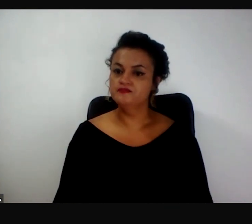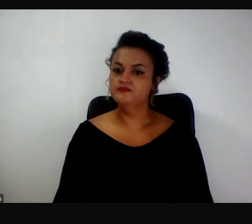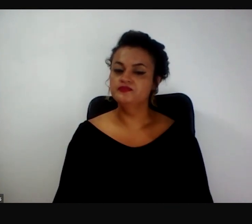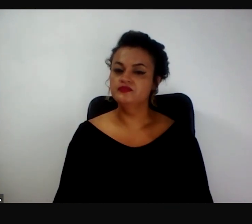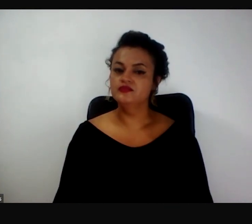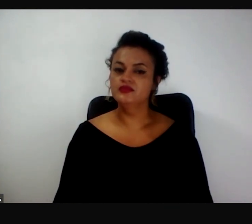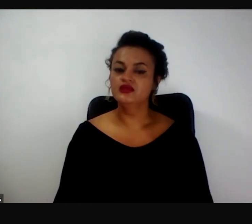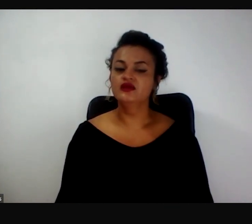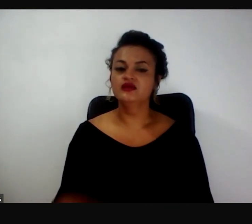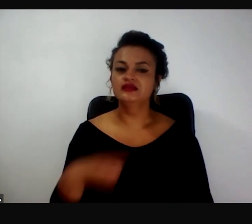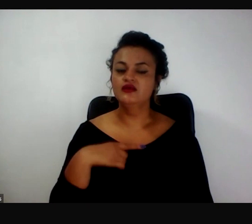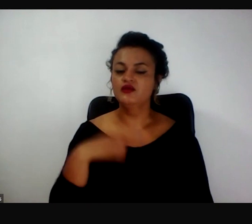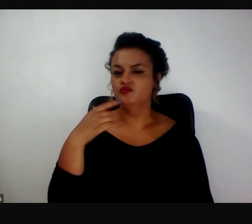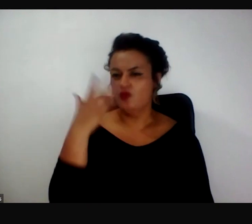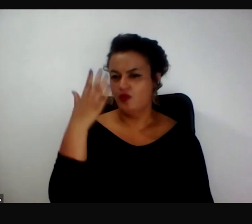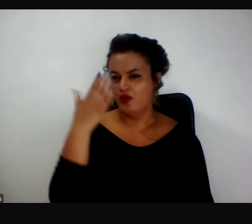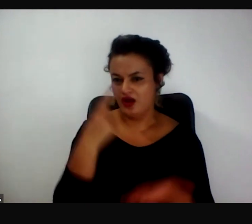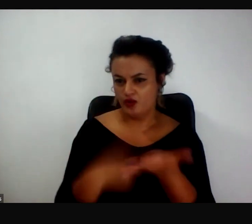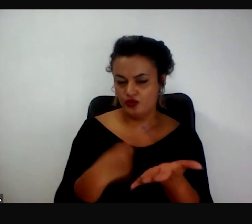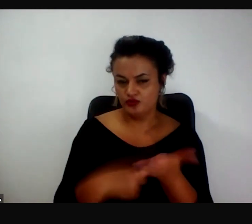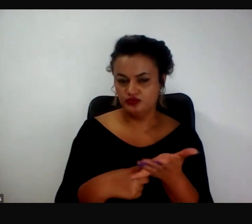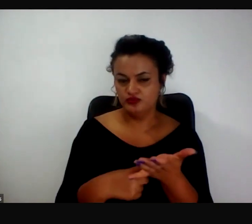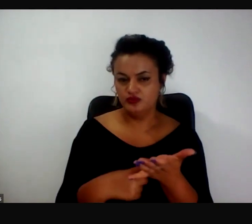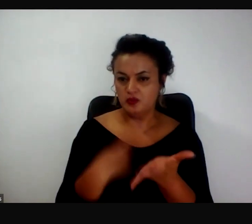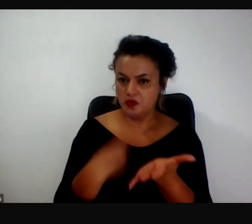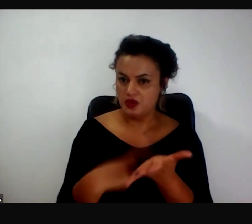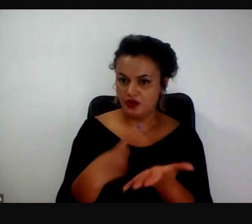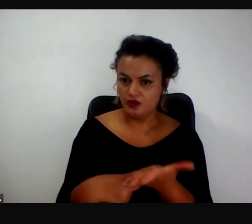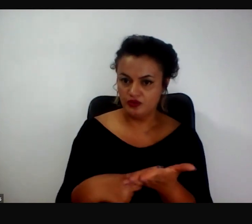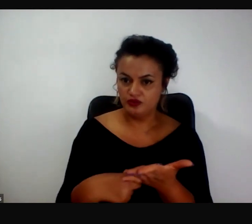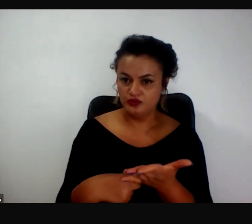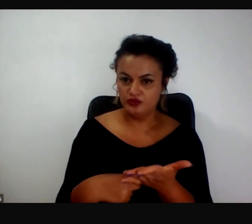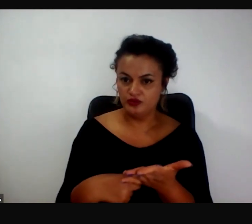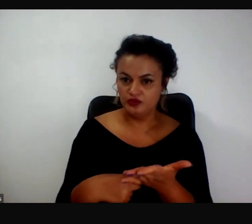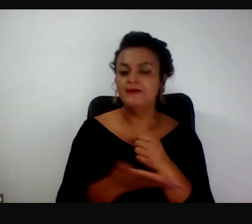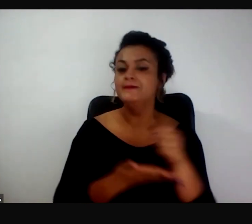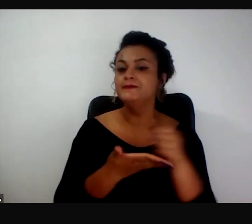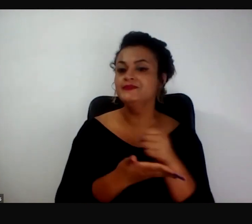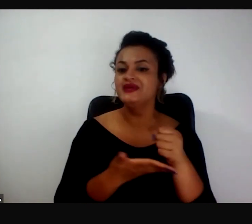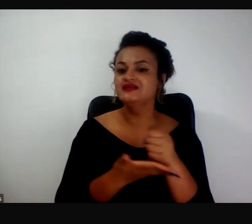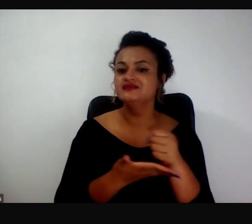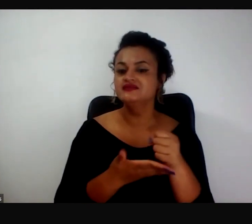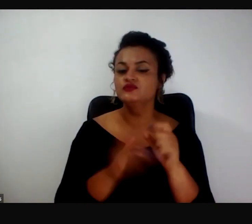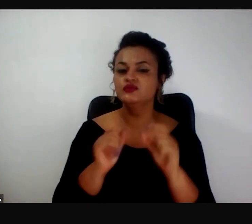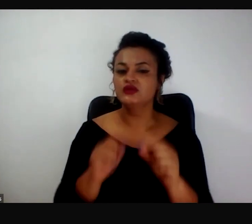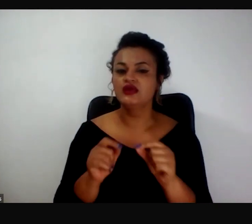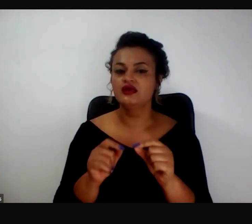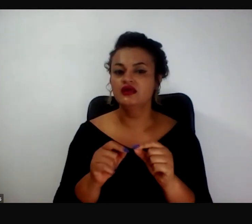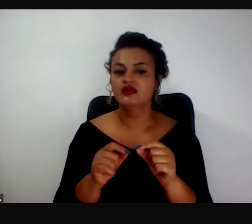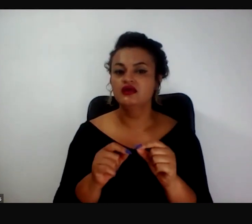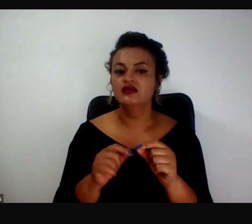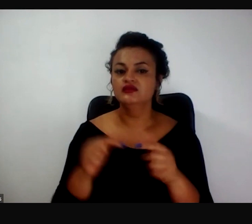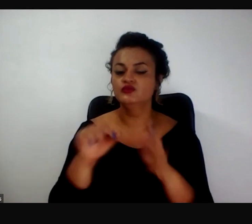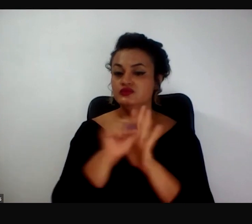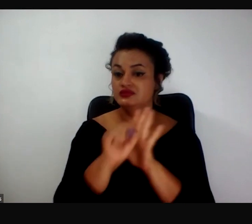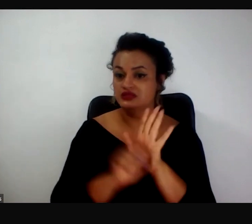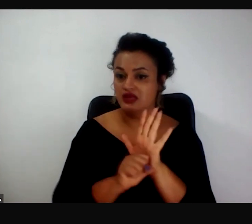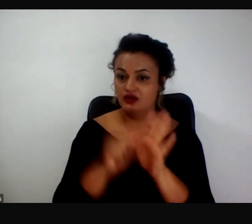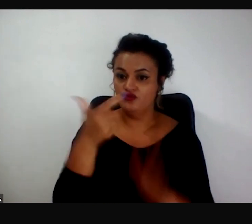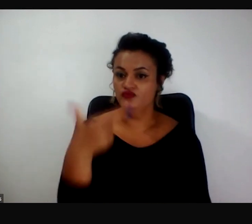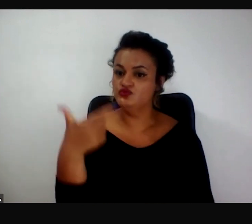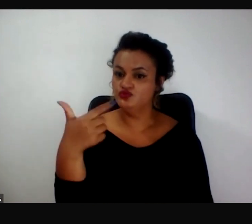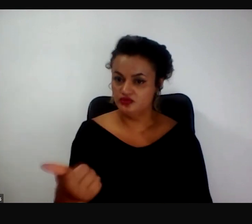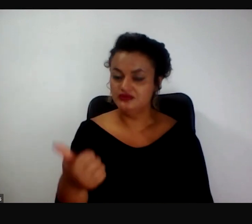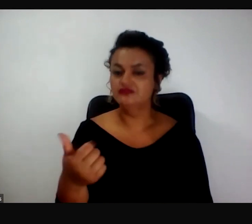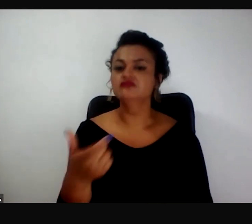Num famoso acordo já de princípios deste século XXI, tivemos